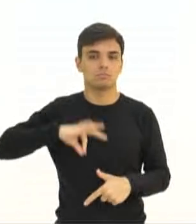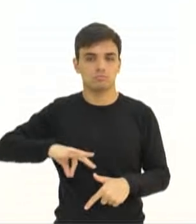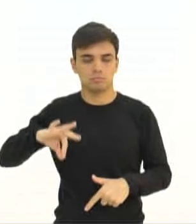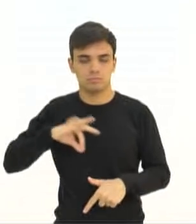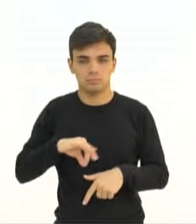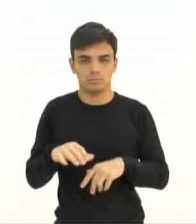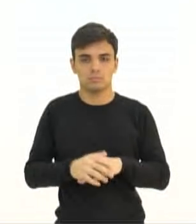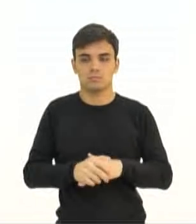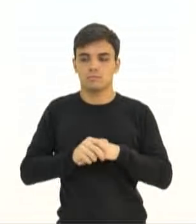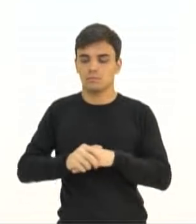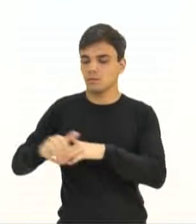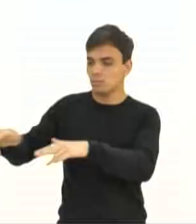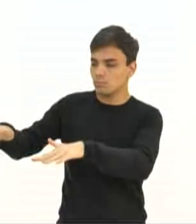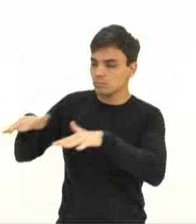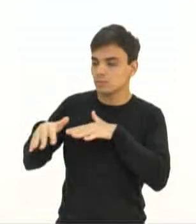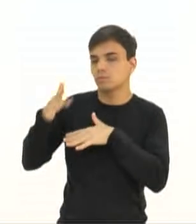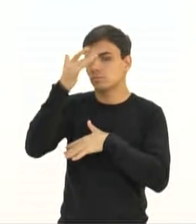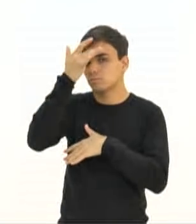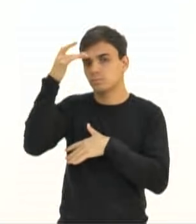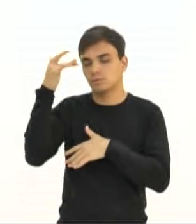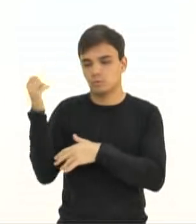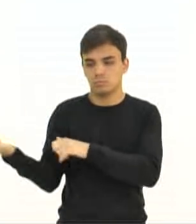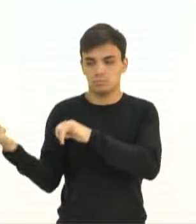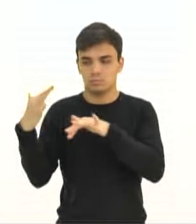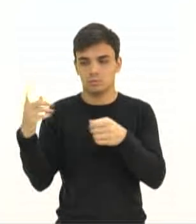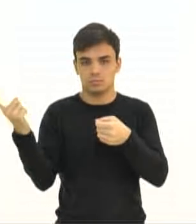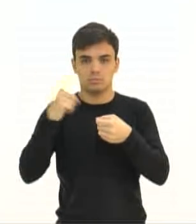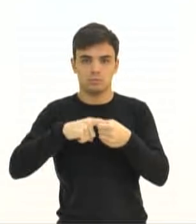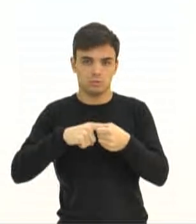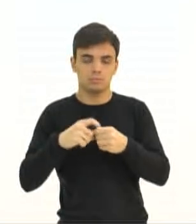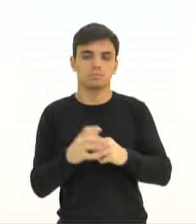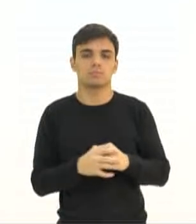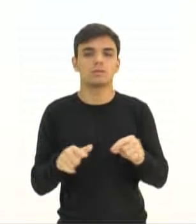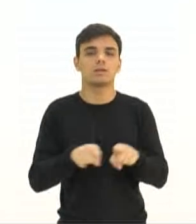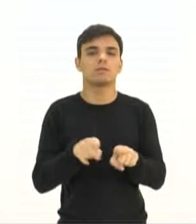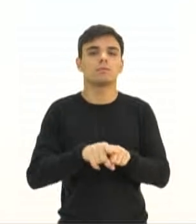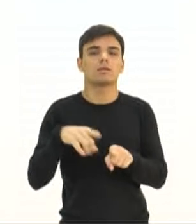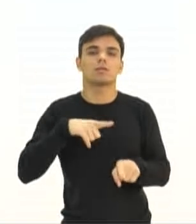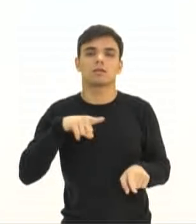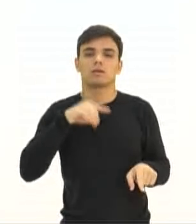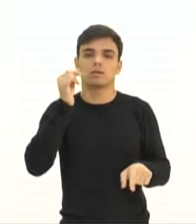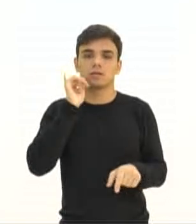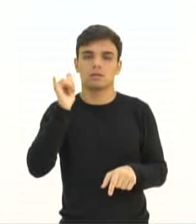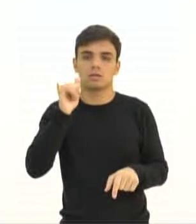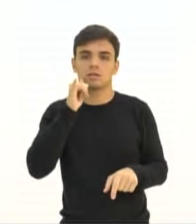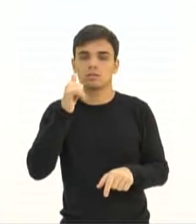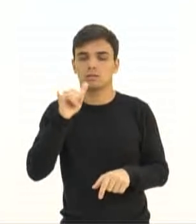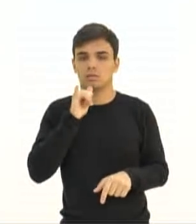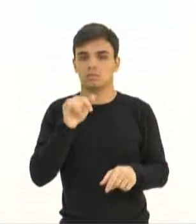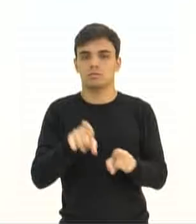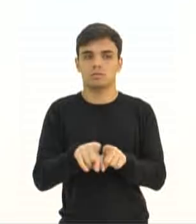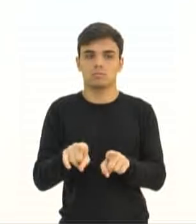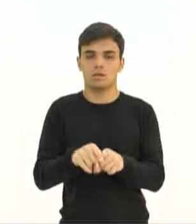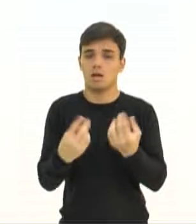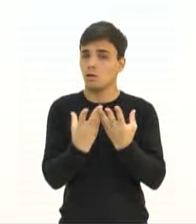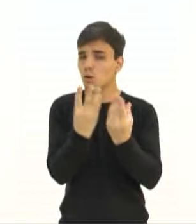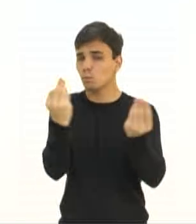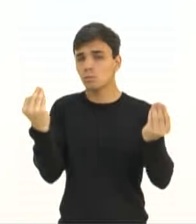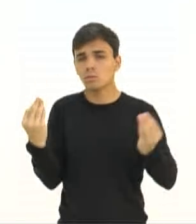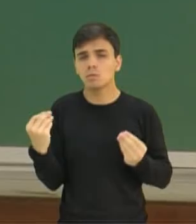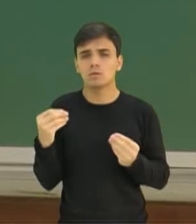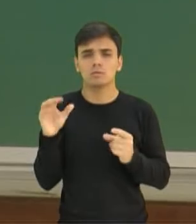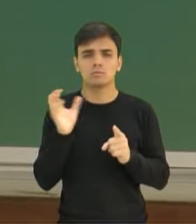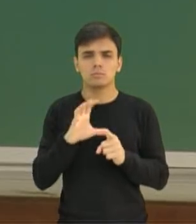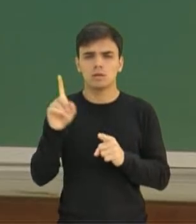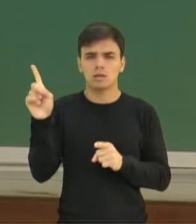a população a retornar para a região, né? A geração de energia, isso foi bastante impulsionado ali na